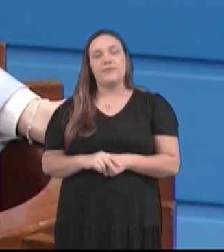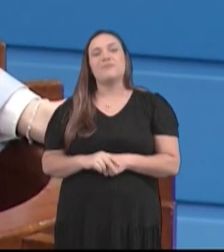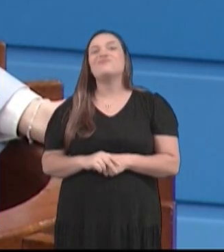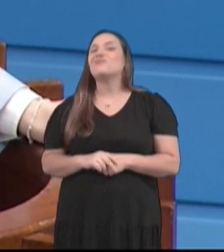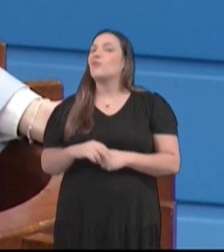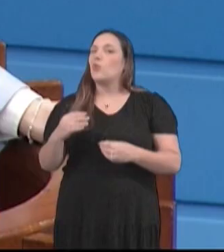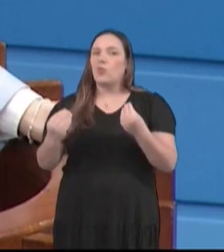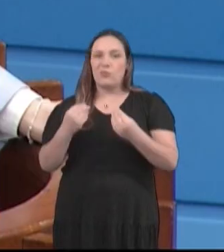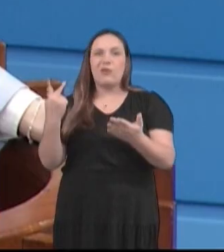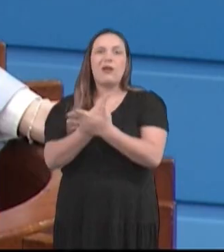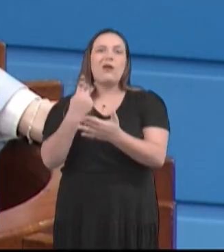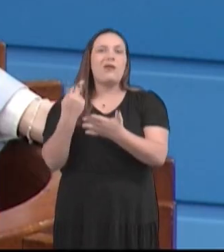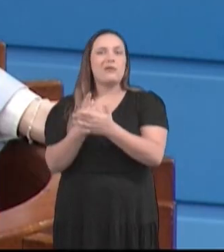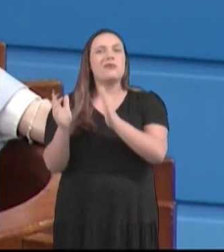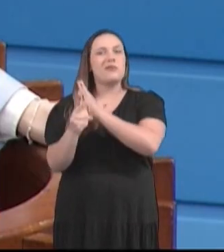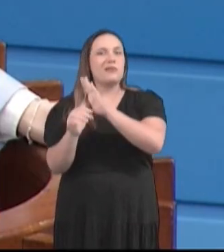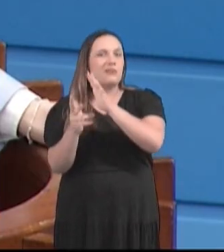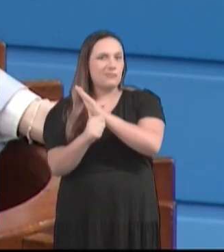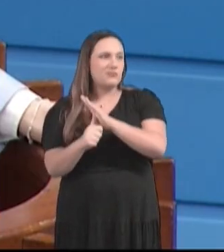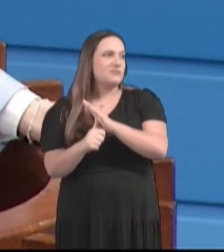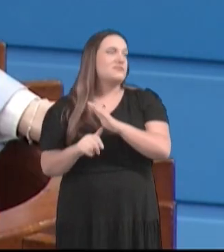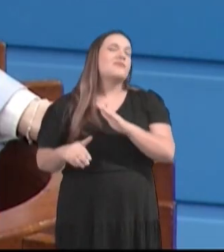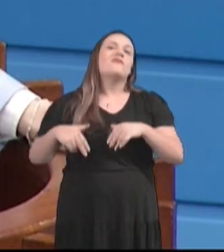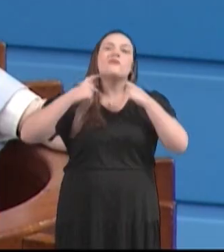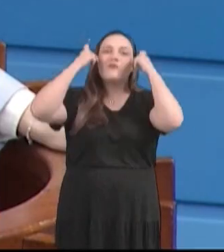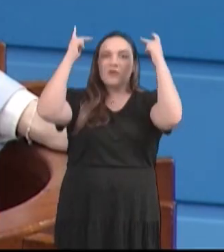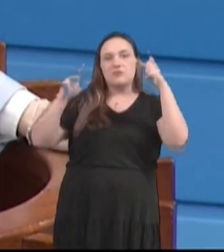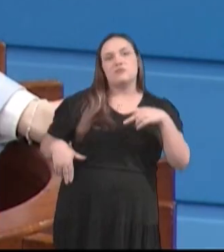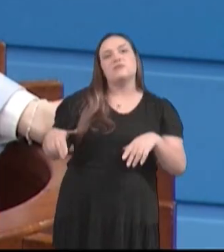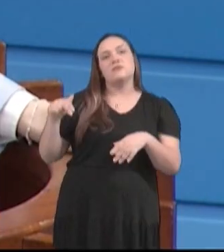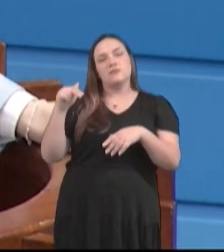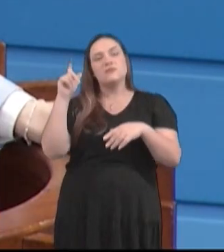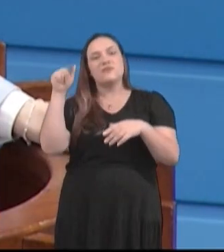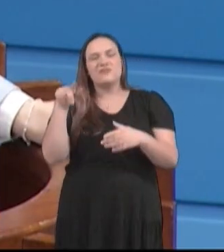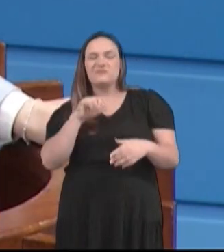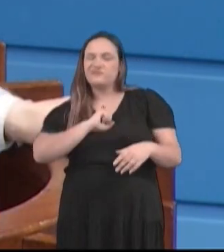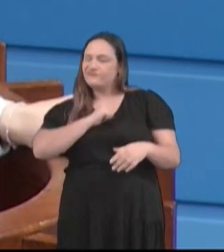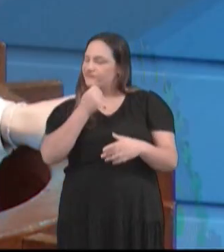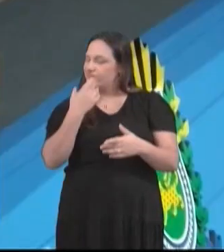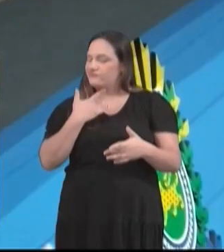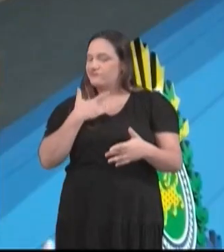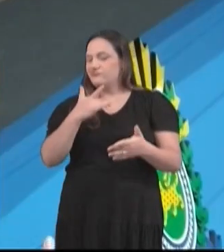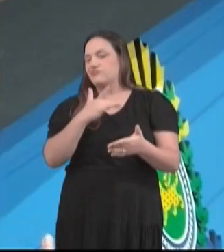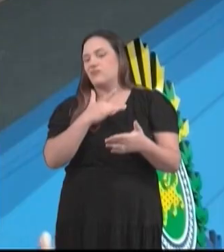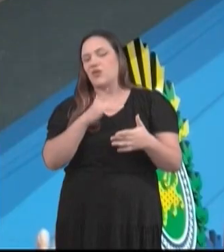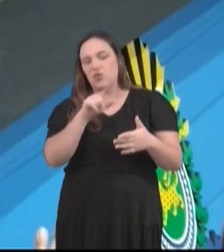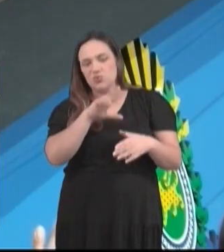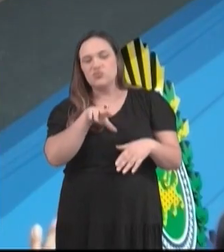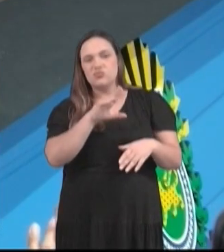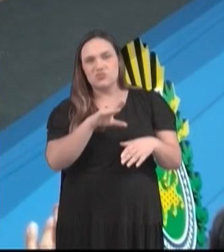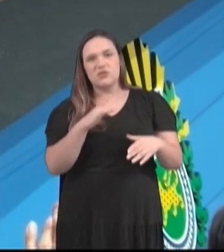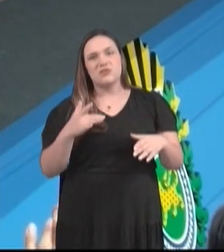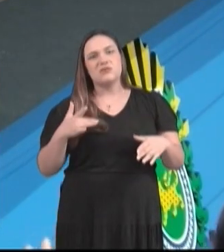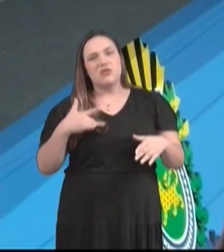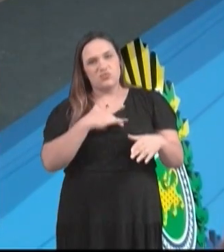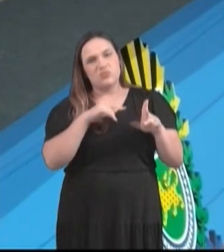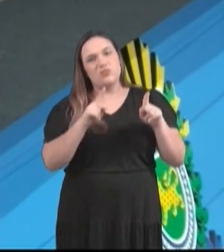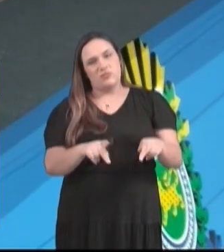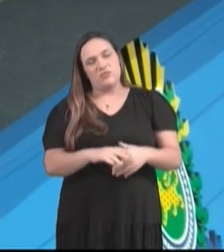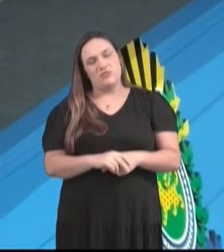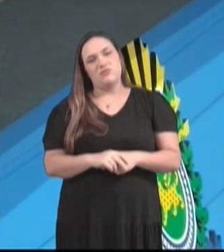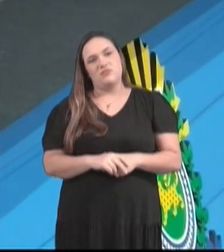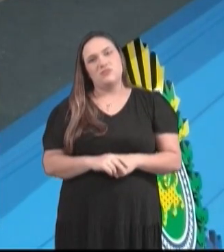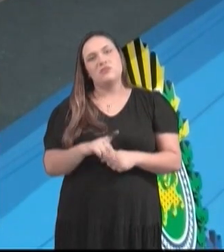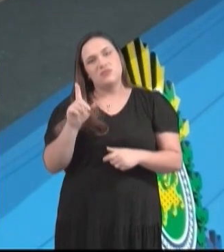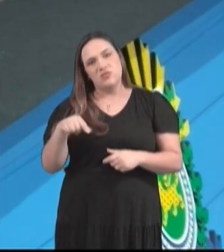mar de corrupção, lama, vergonha e asco que é tirar o recurso da saúde pública,